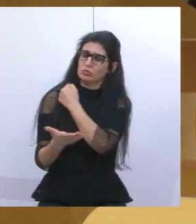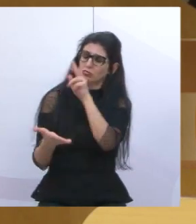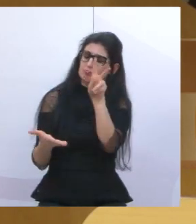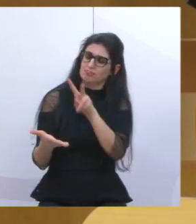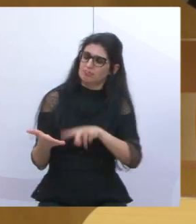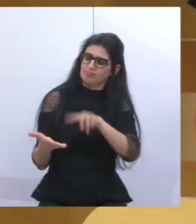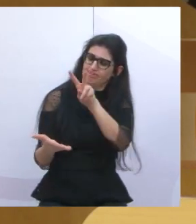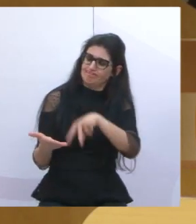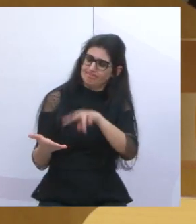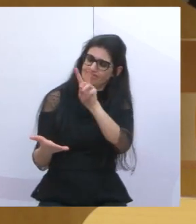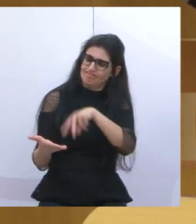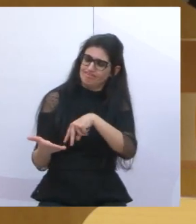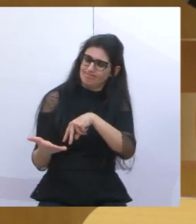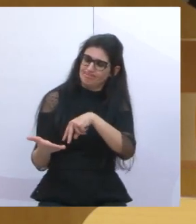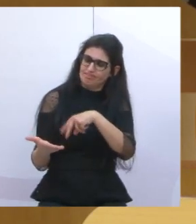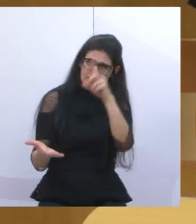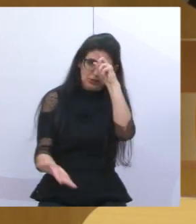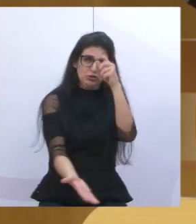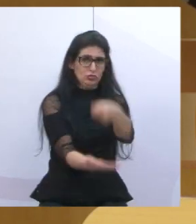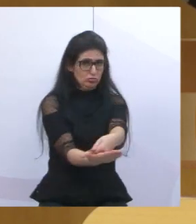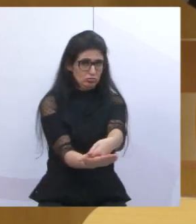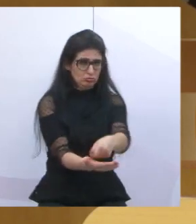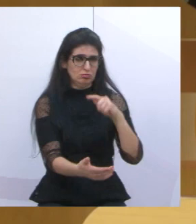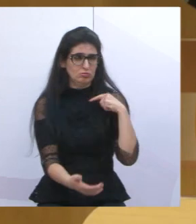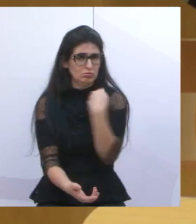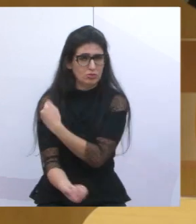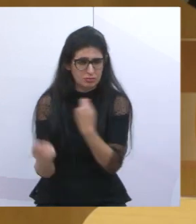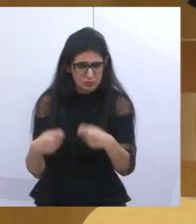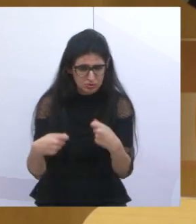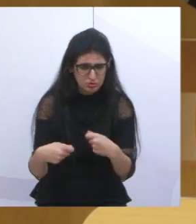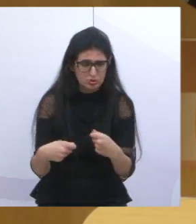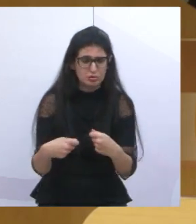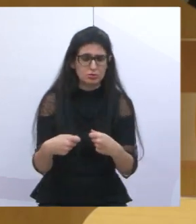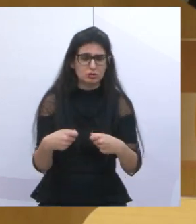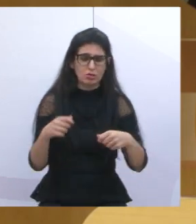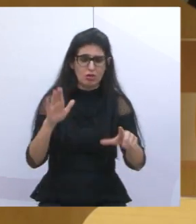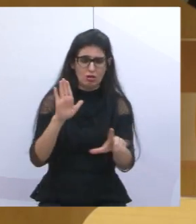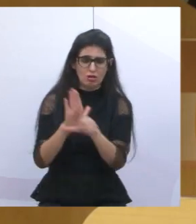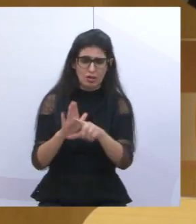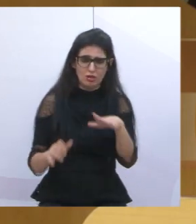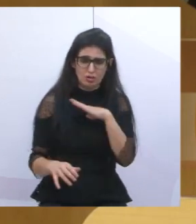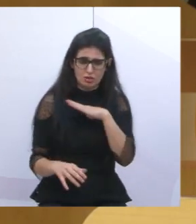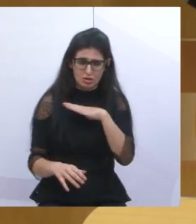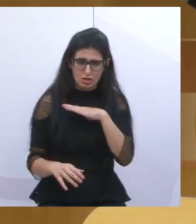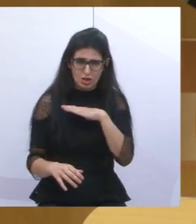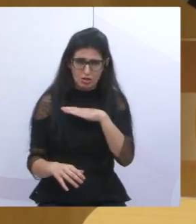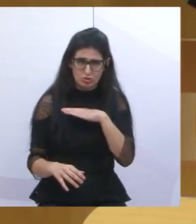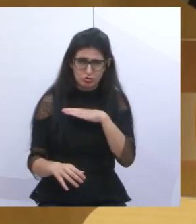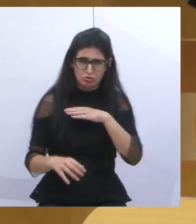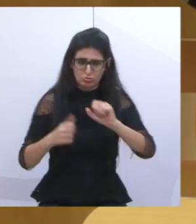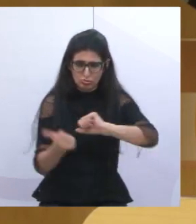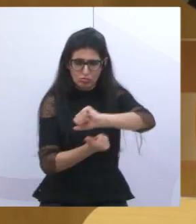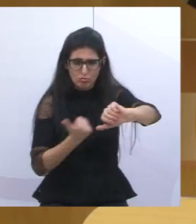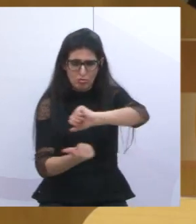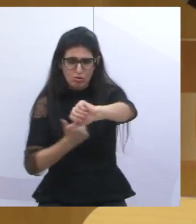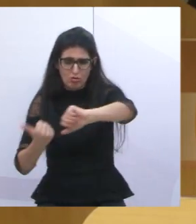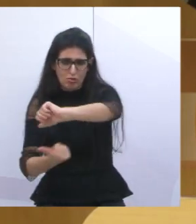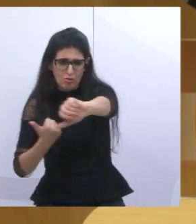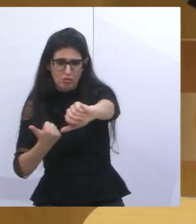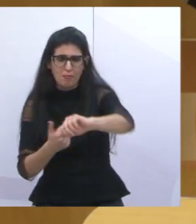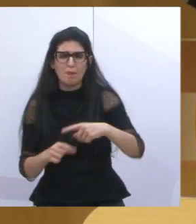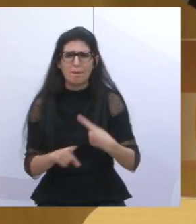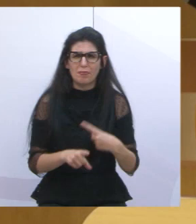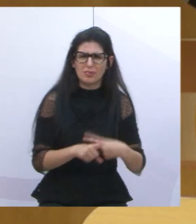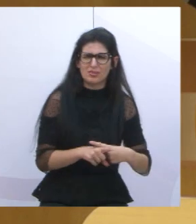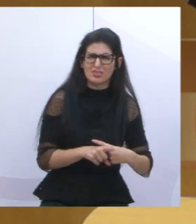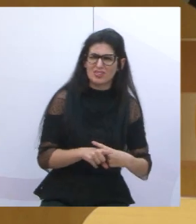Precisamos constantemente atualizar as leis municipais que se encontram em desacordo com a realidade que